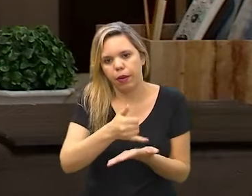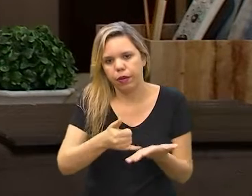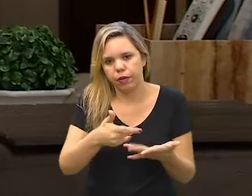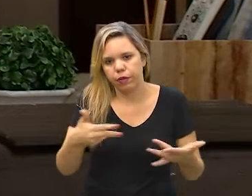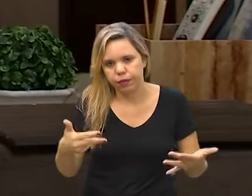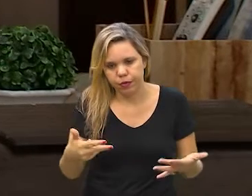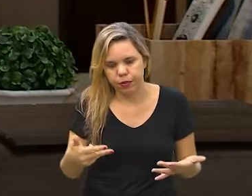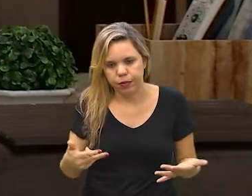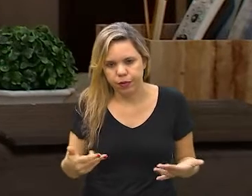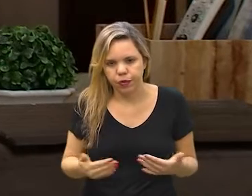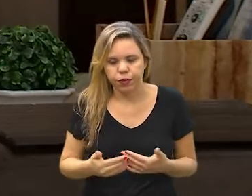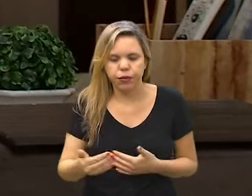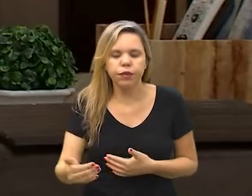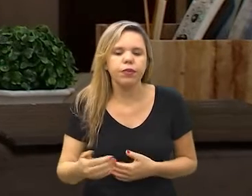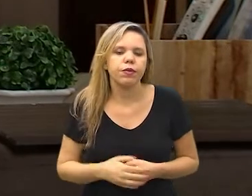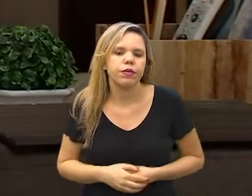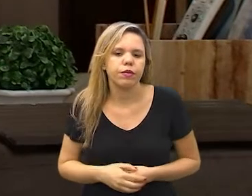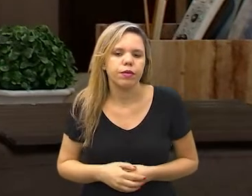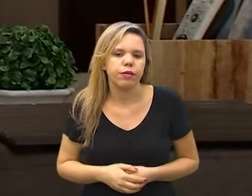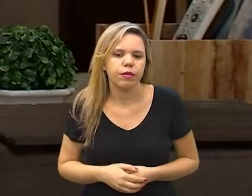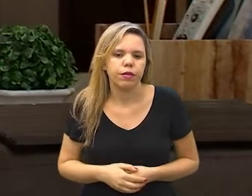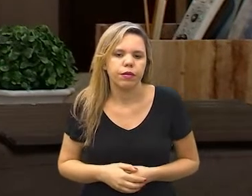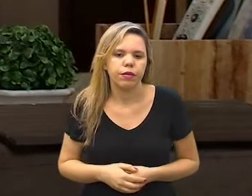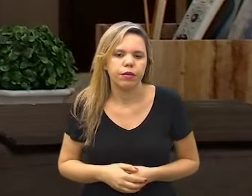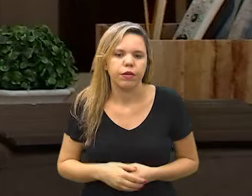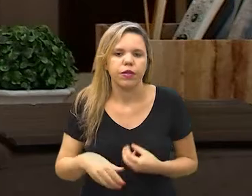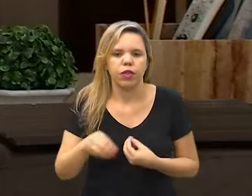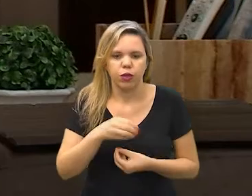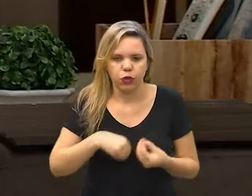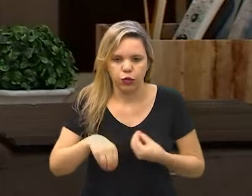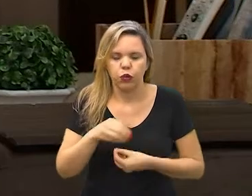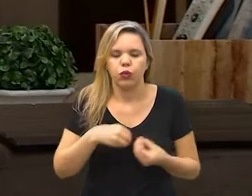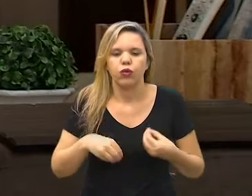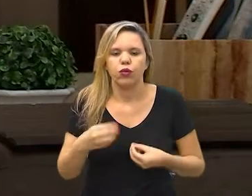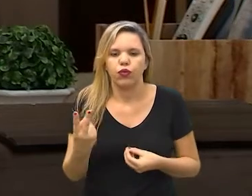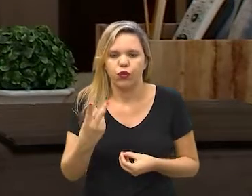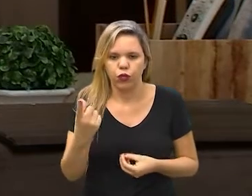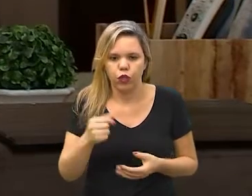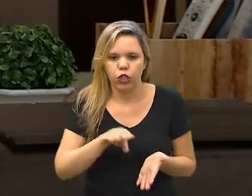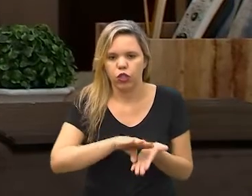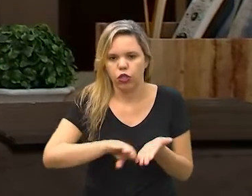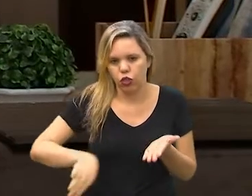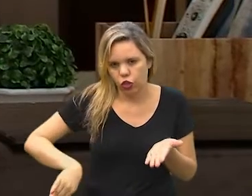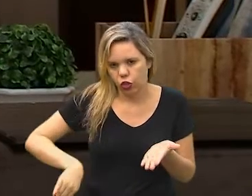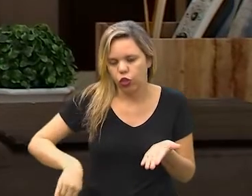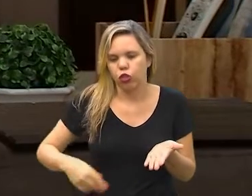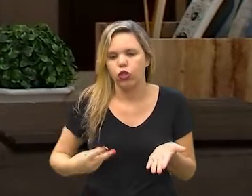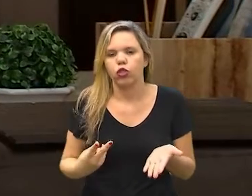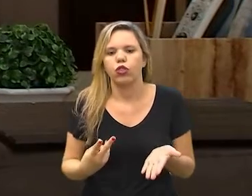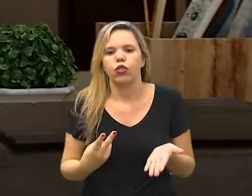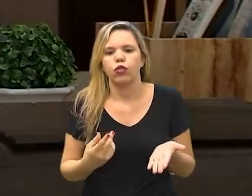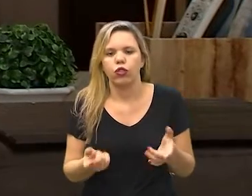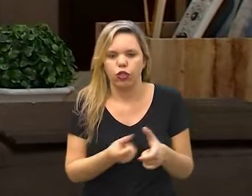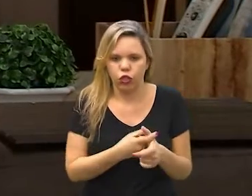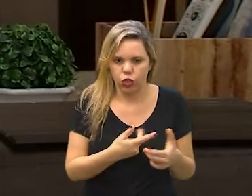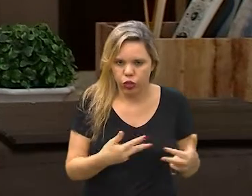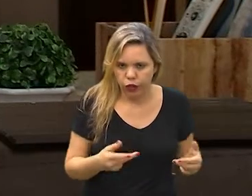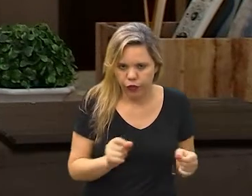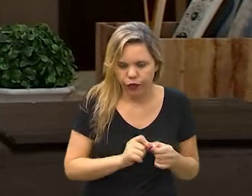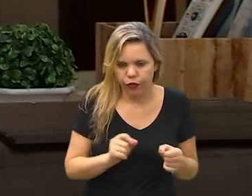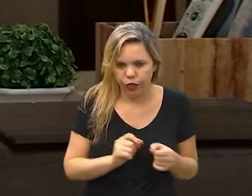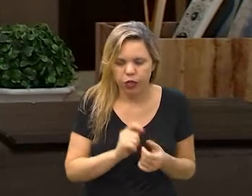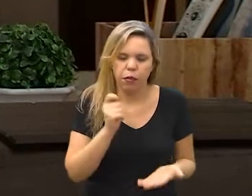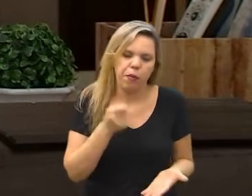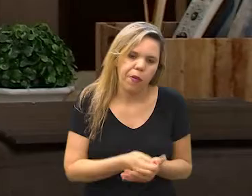impostos. A partir daí, eu meço qual é a minha receita líquida, tiro despesas, tiro custo, faço